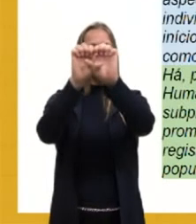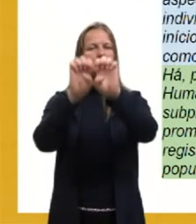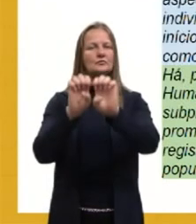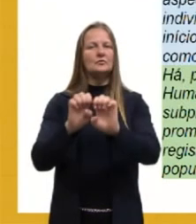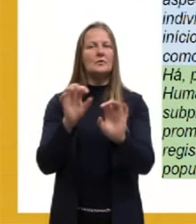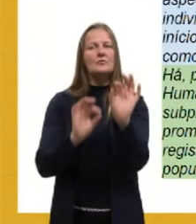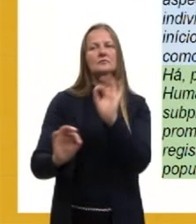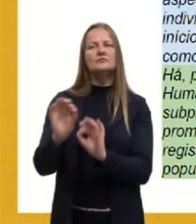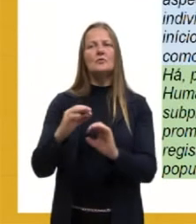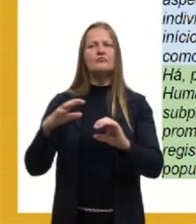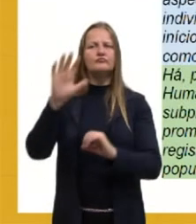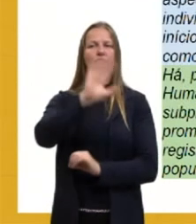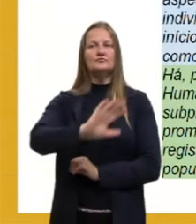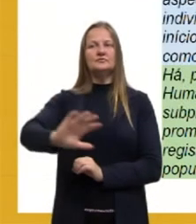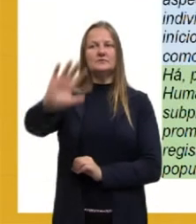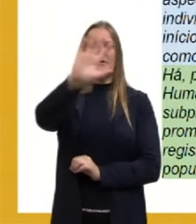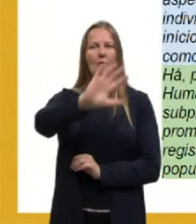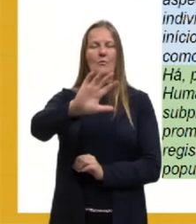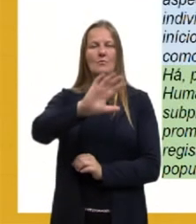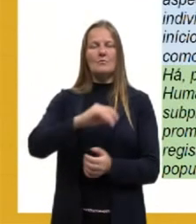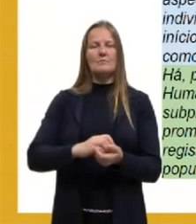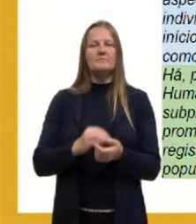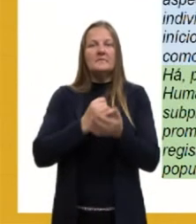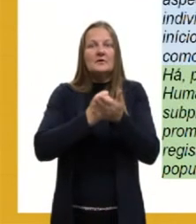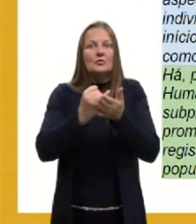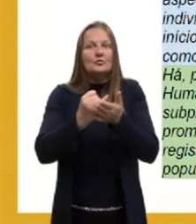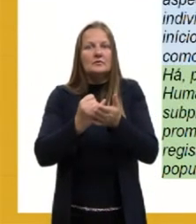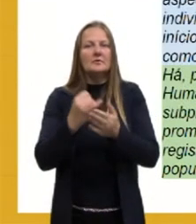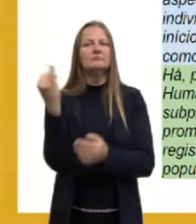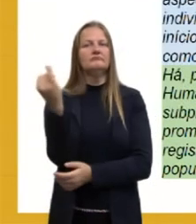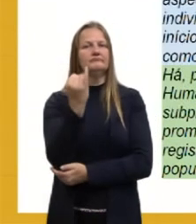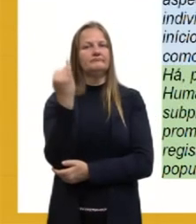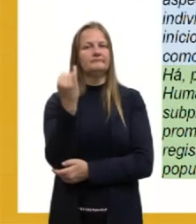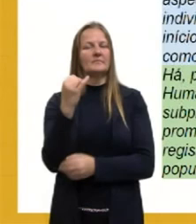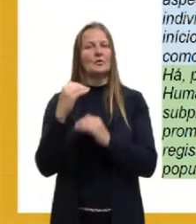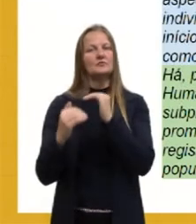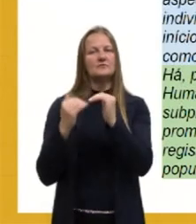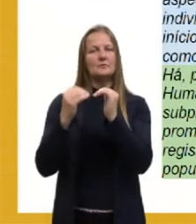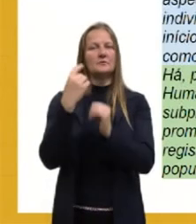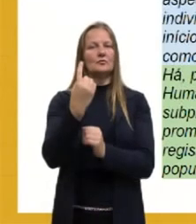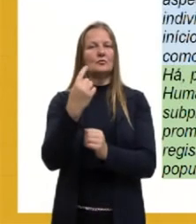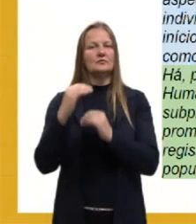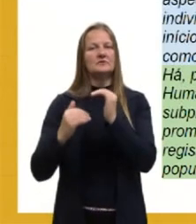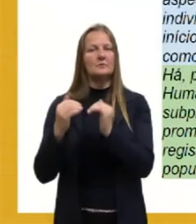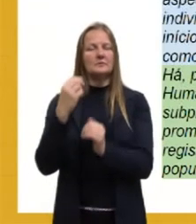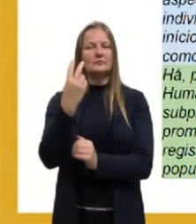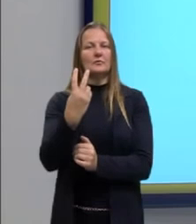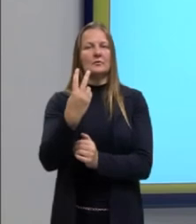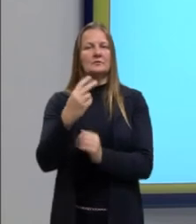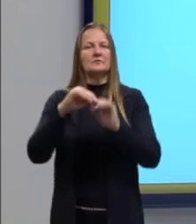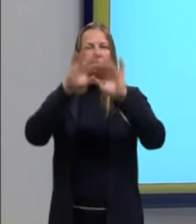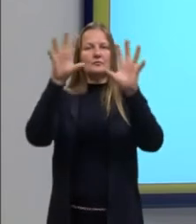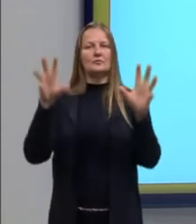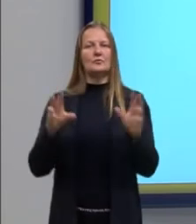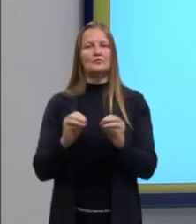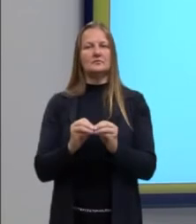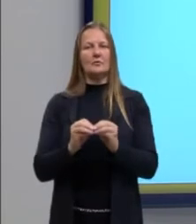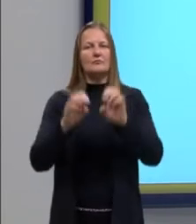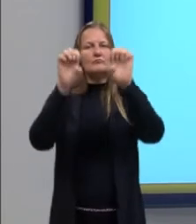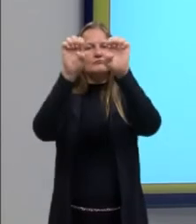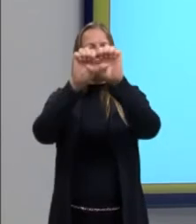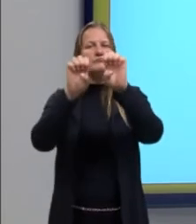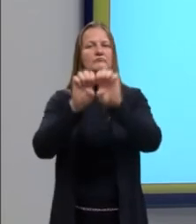na totalidade dele né então introdução desenvolvimento 1 desenvolvimento 2 conclusão